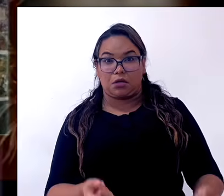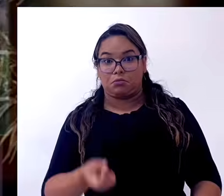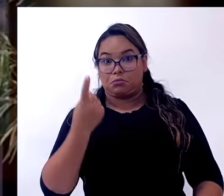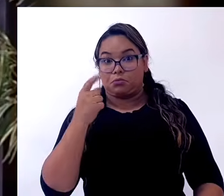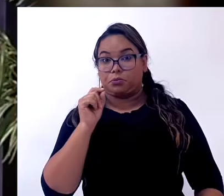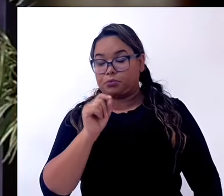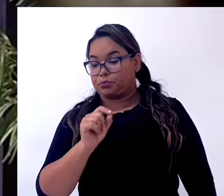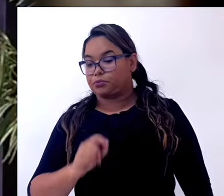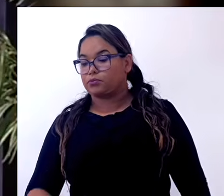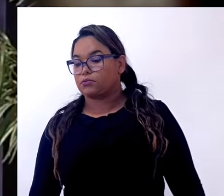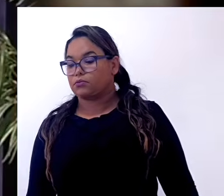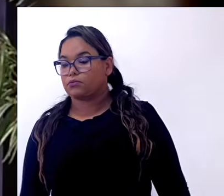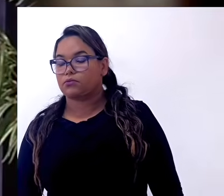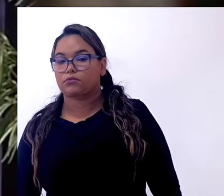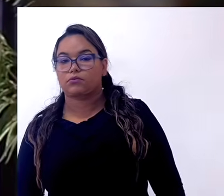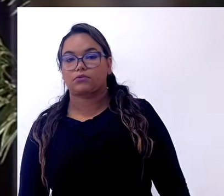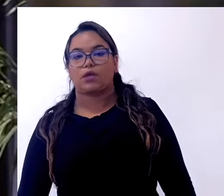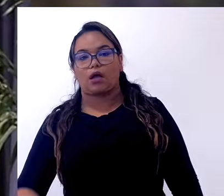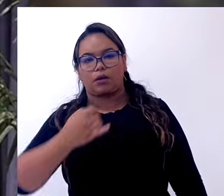dizem.